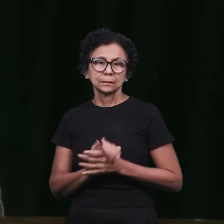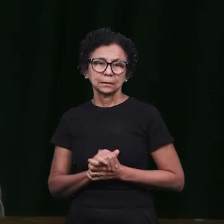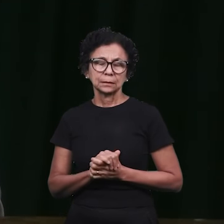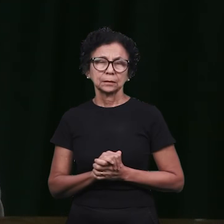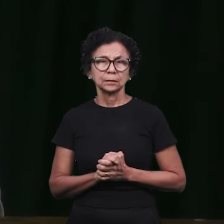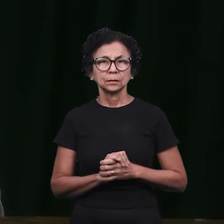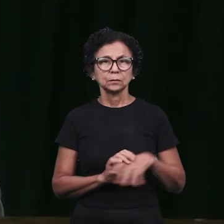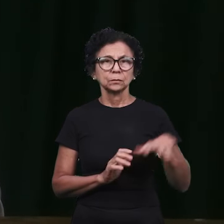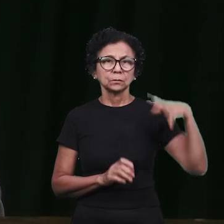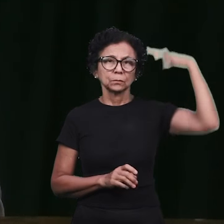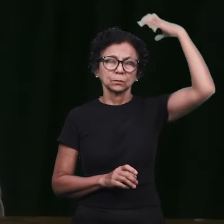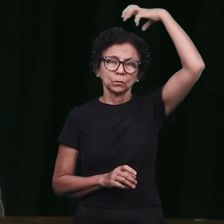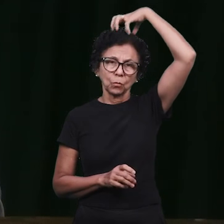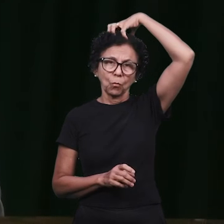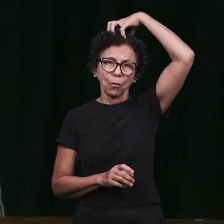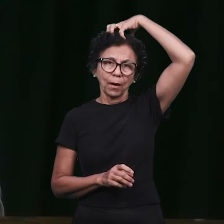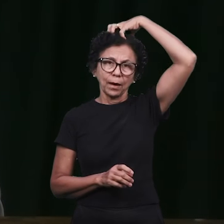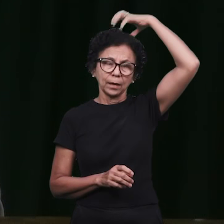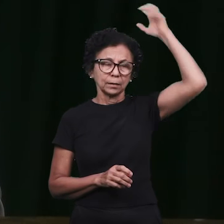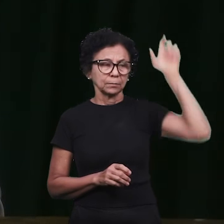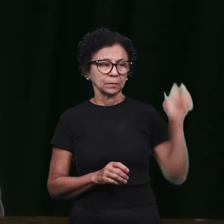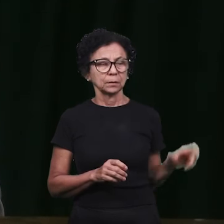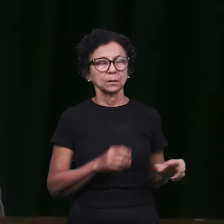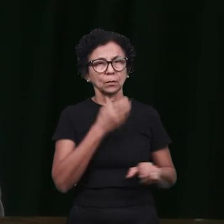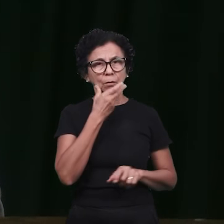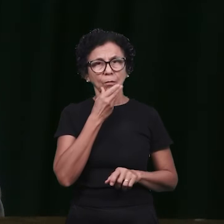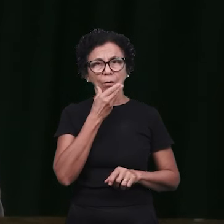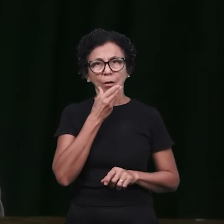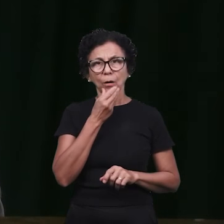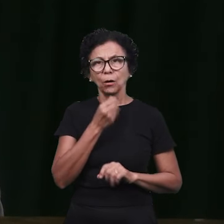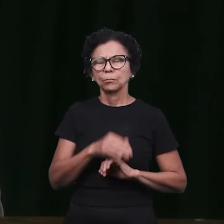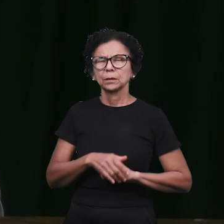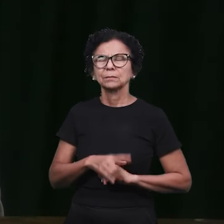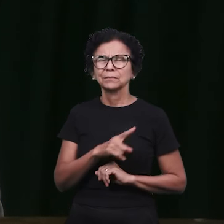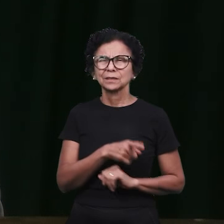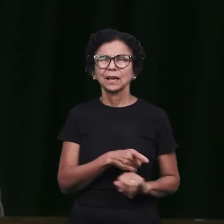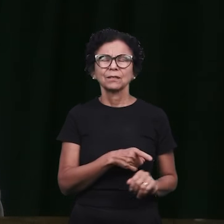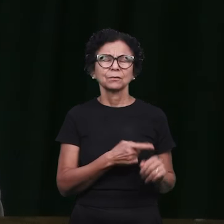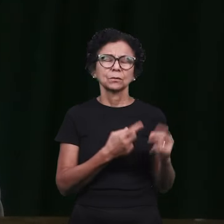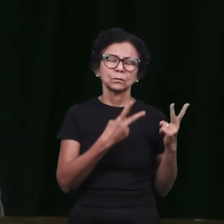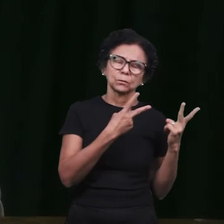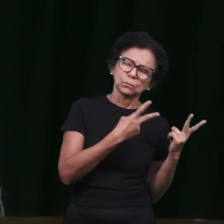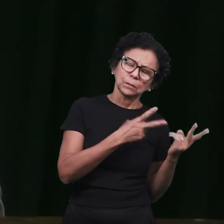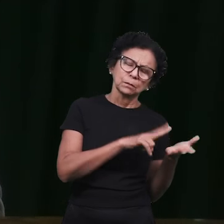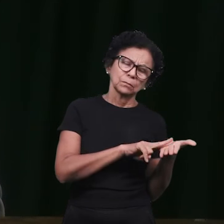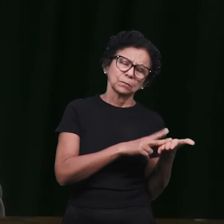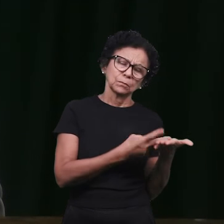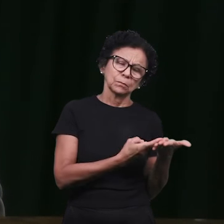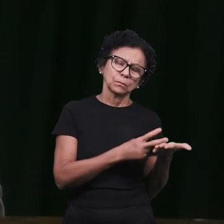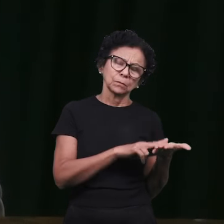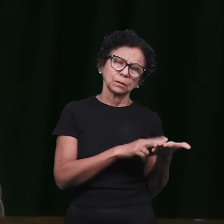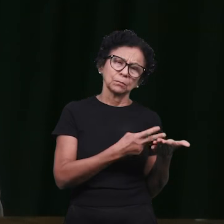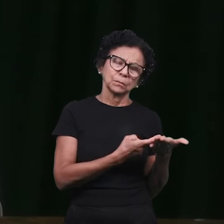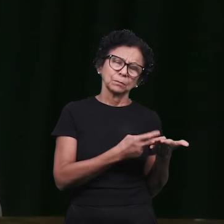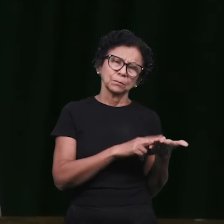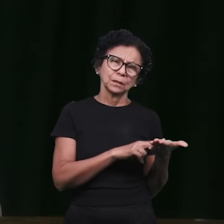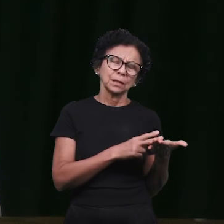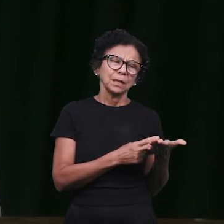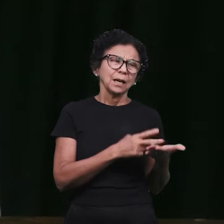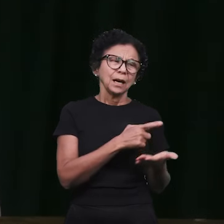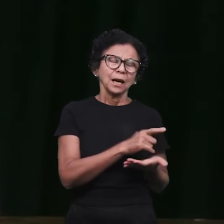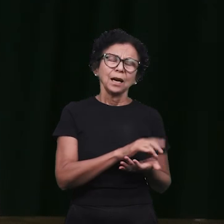na vida do rei que numa noite fugiu o sono, ele perdeu o sono e mandou trazer o